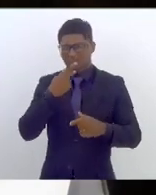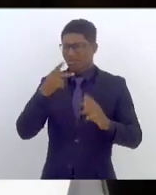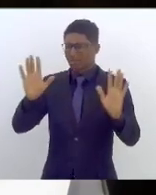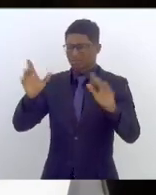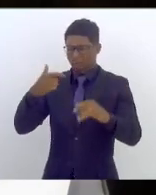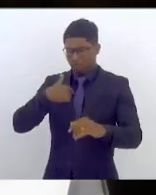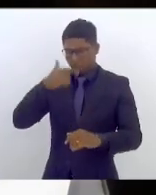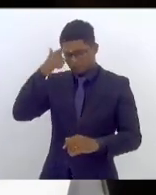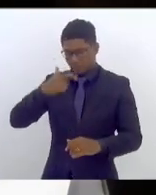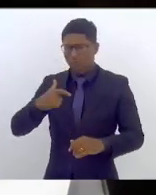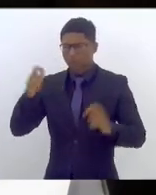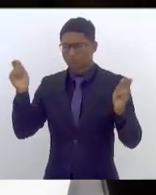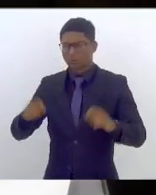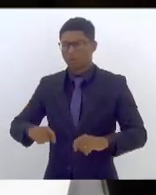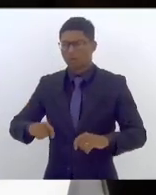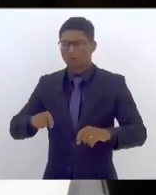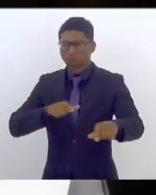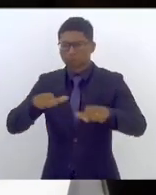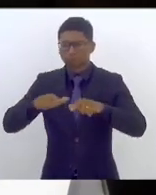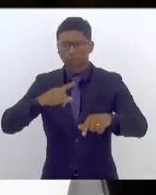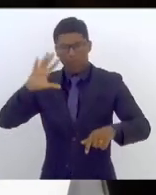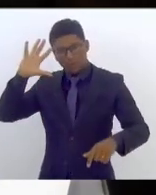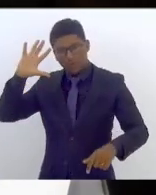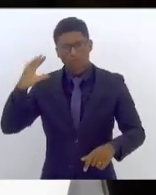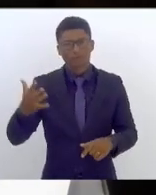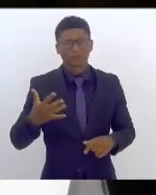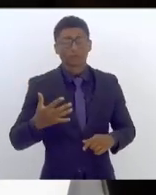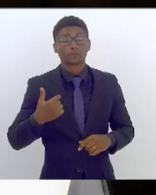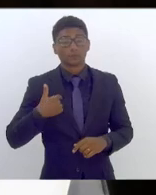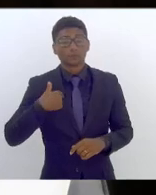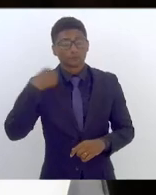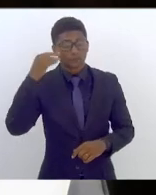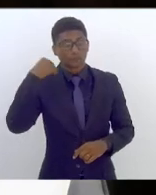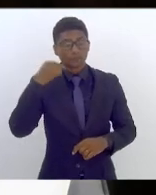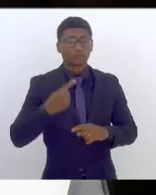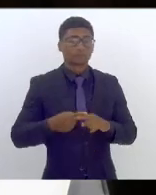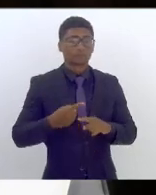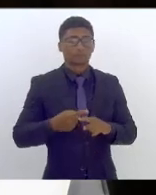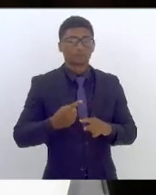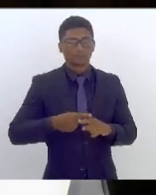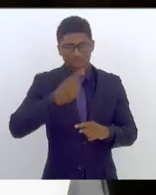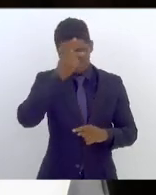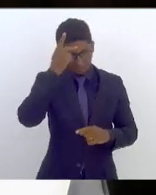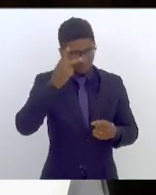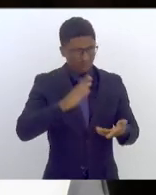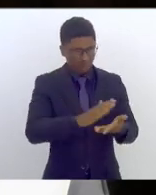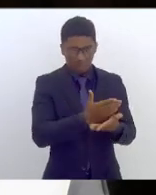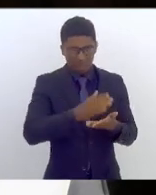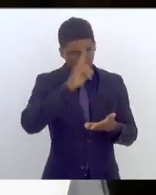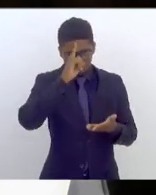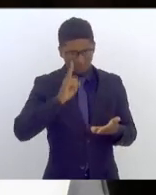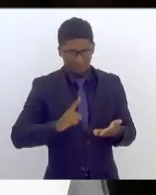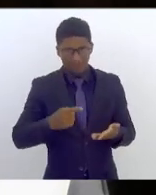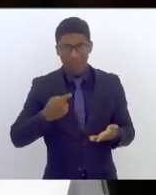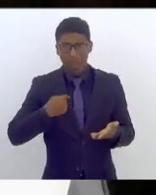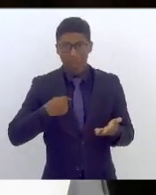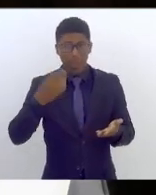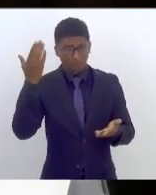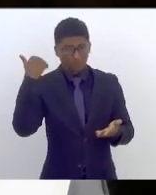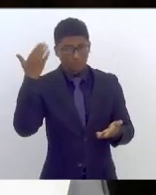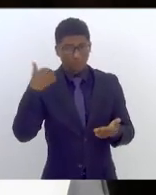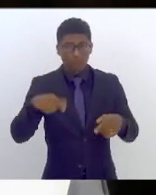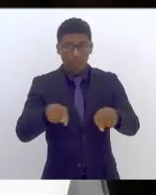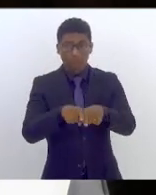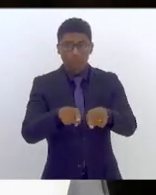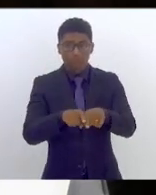resolvo eu tinha uma experiência porque é poucas pessoas sabem mas no meu currículo eu fui conselheira